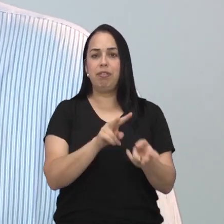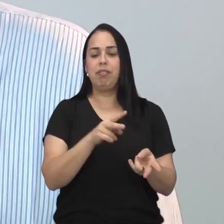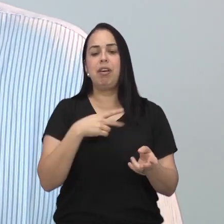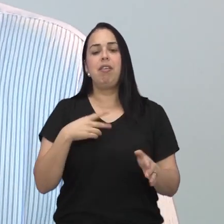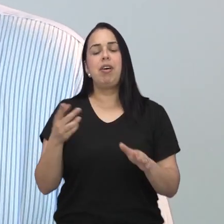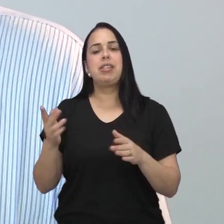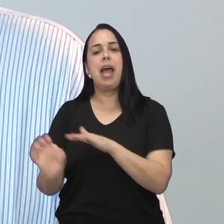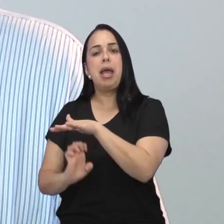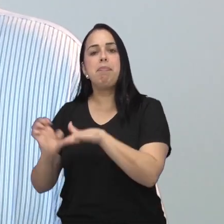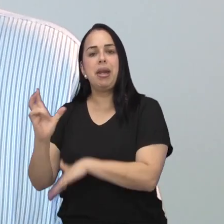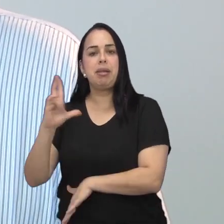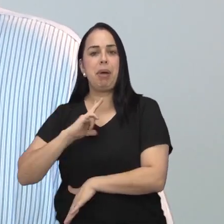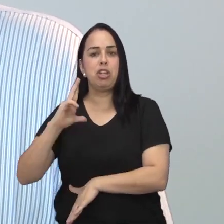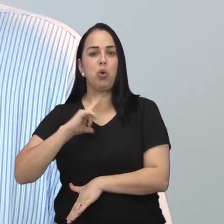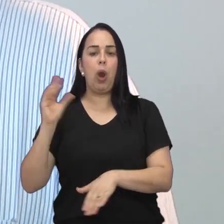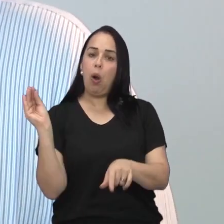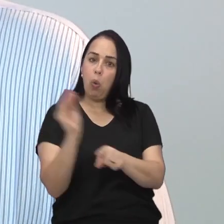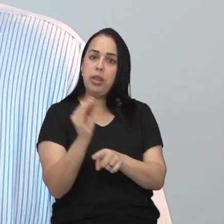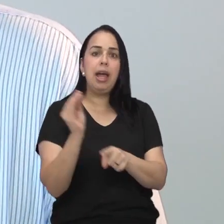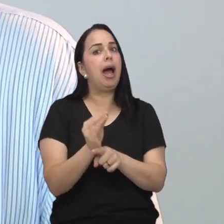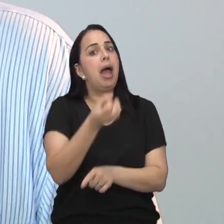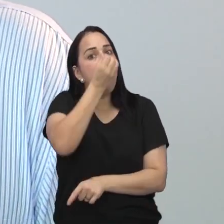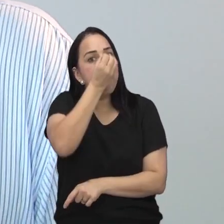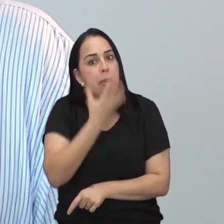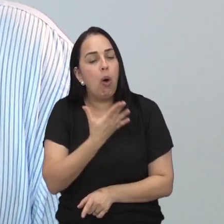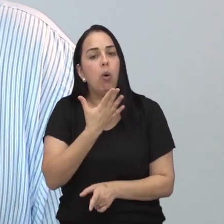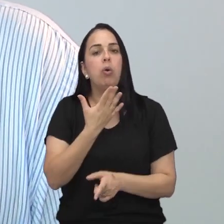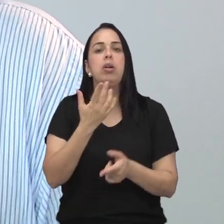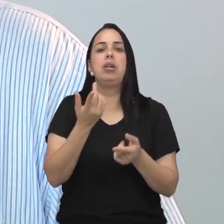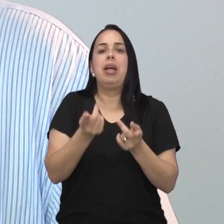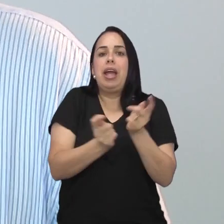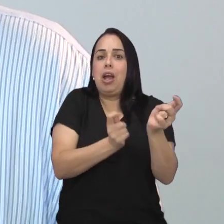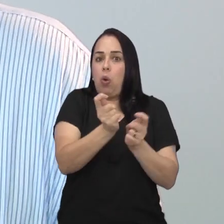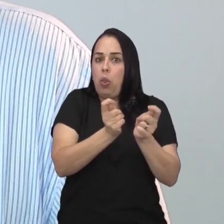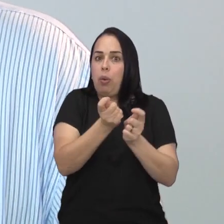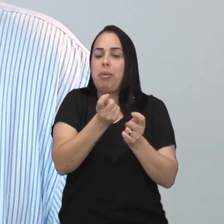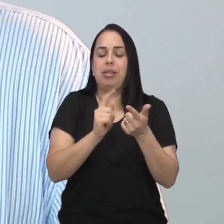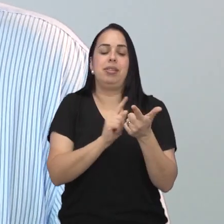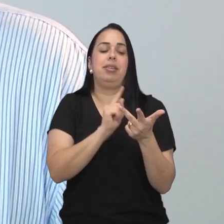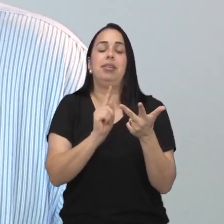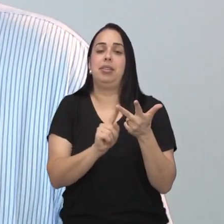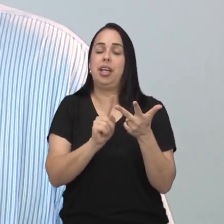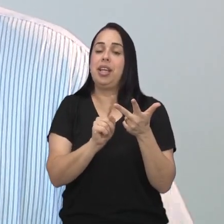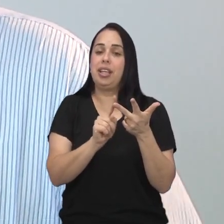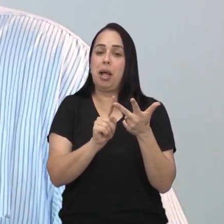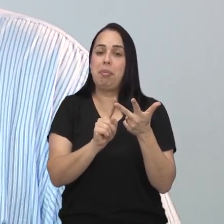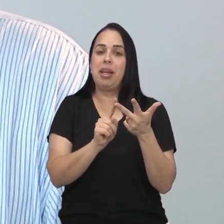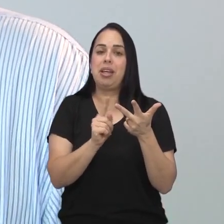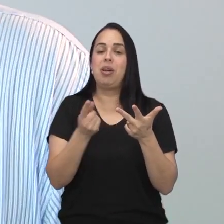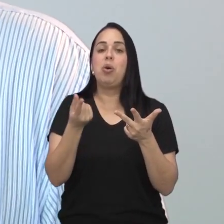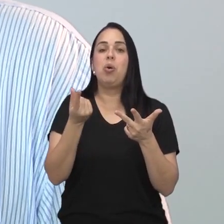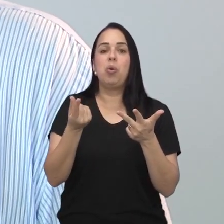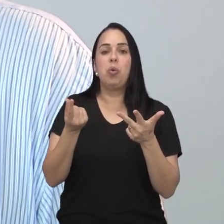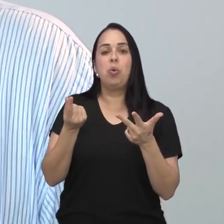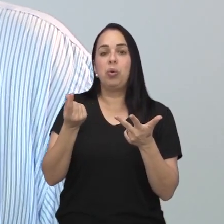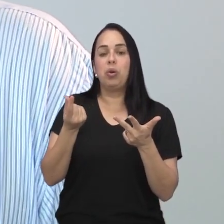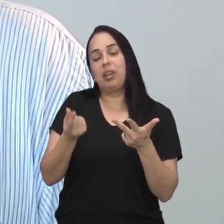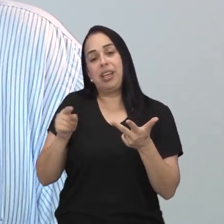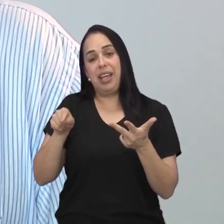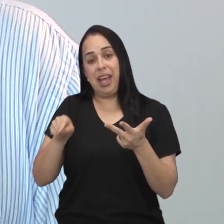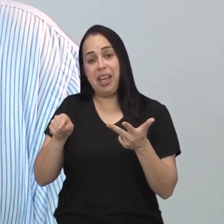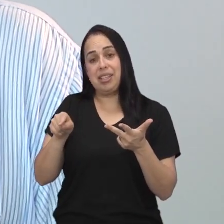conceito de fazer concessões, é uma maneira moderna de gestão, economiza muito o recurso público e ainda ganha sobre